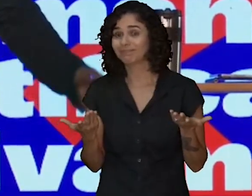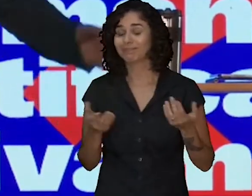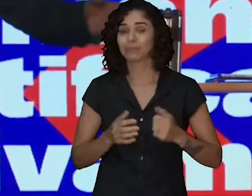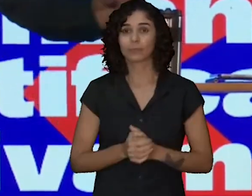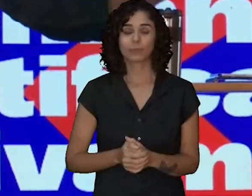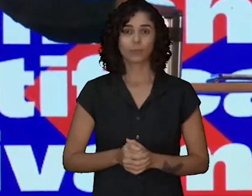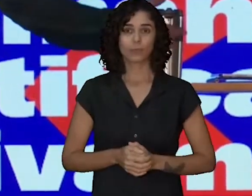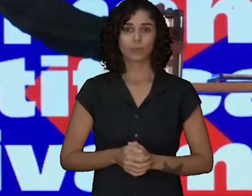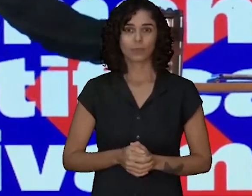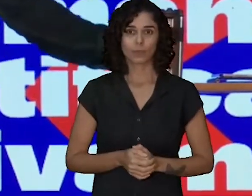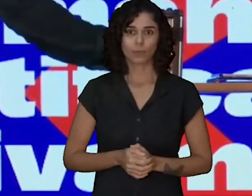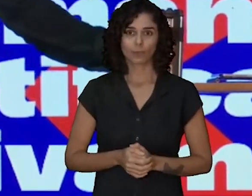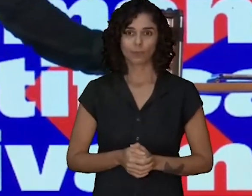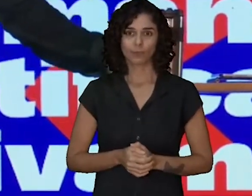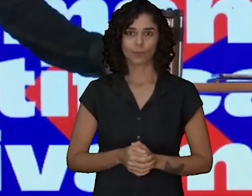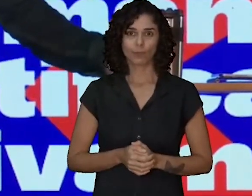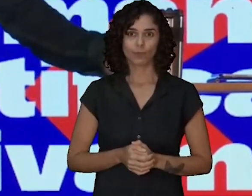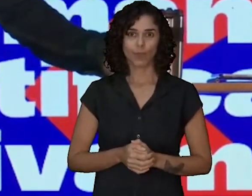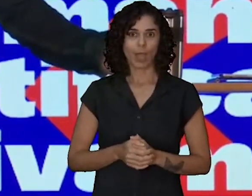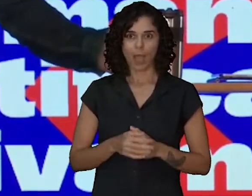Nós não fomos abduzidos,